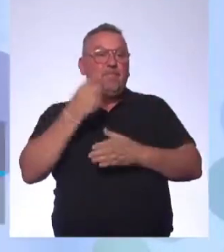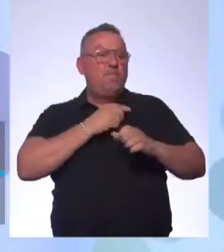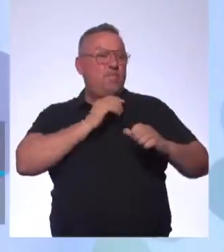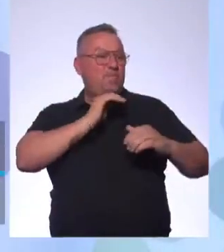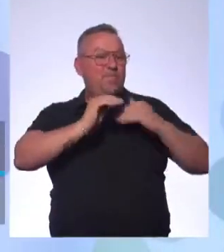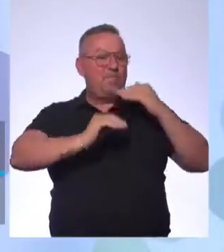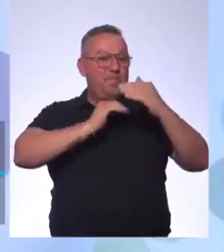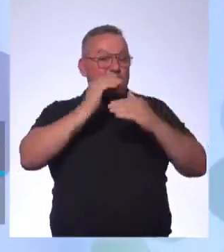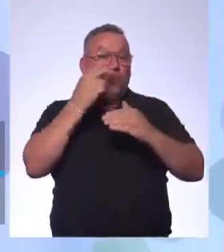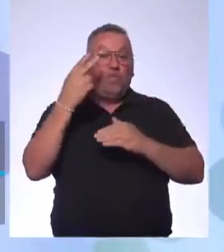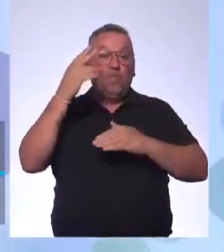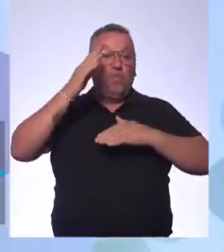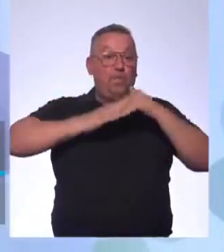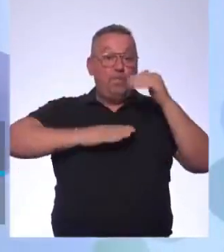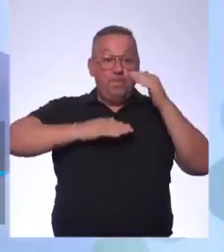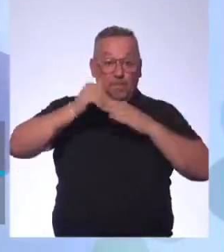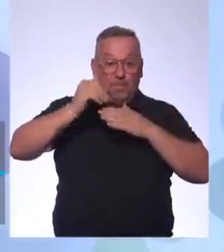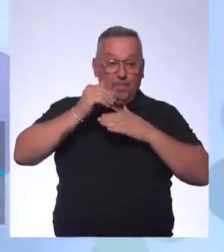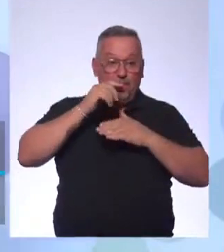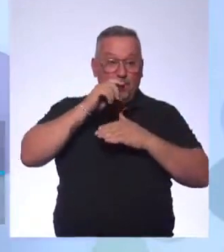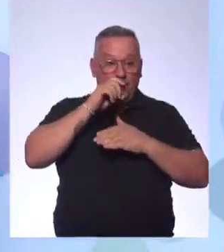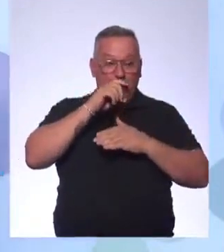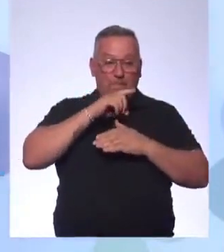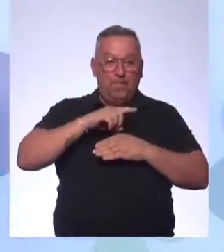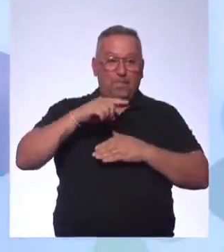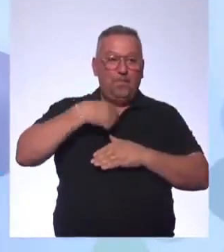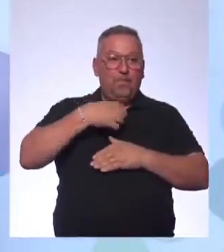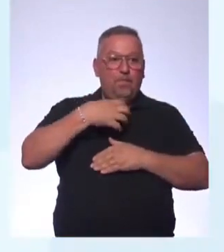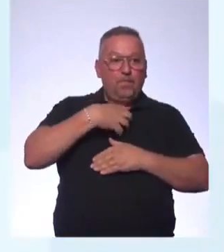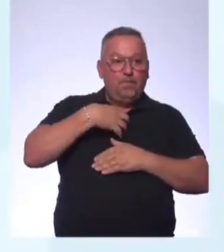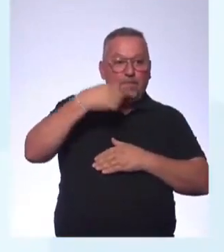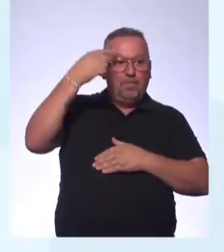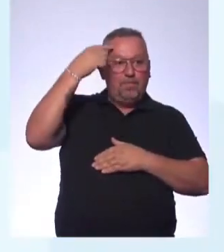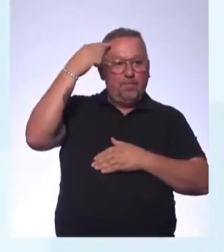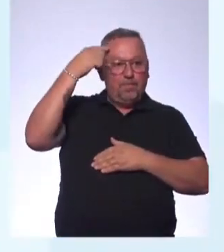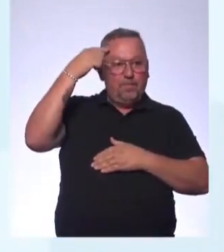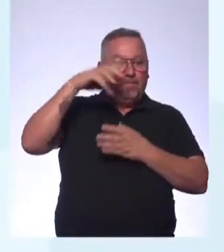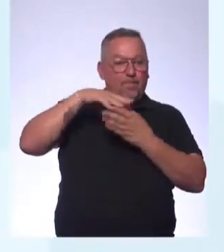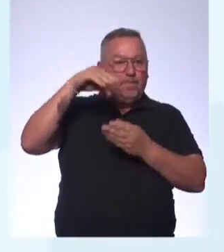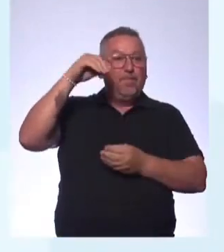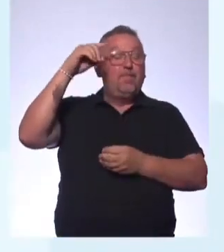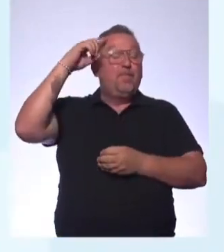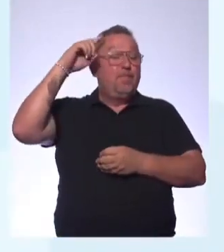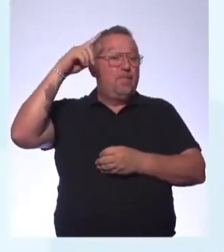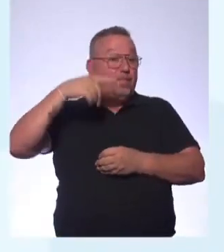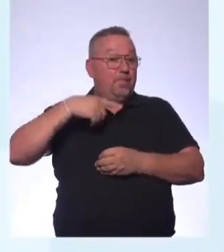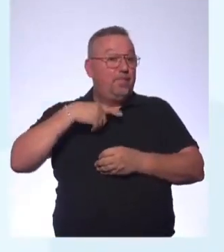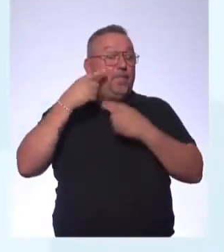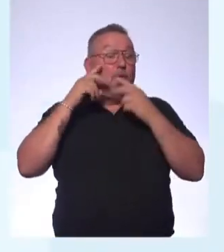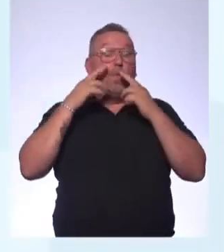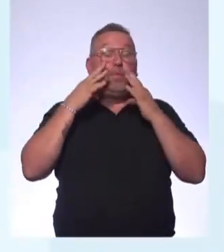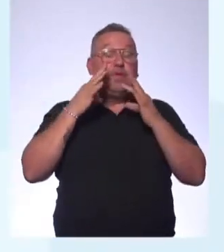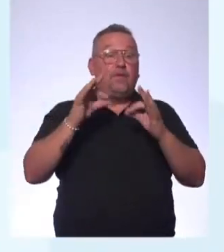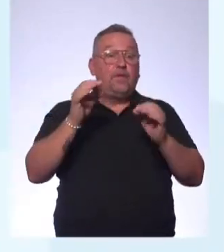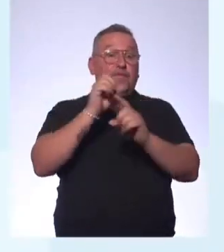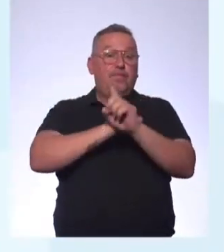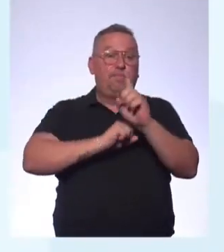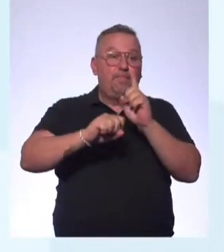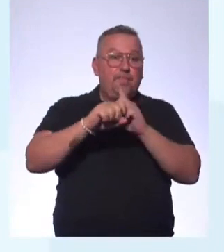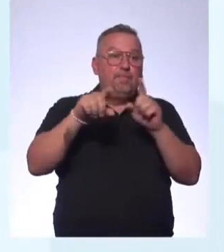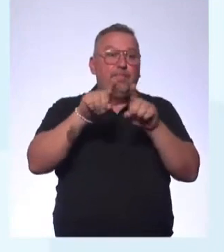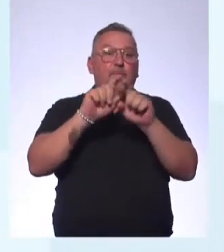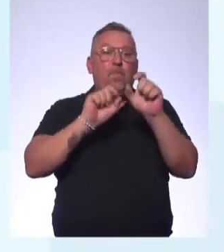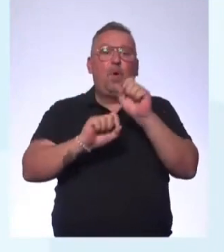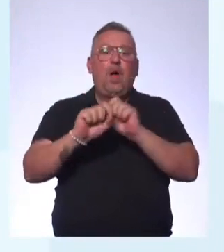desenvolver duas habilidades. O espírito crítico e a capacidade de observação da sociedade. E, nesse ponto,